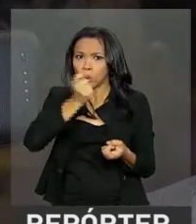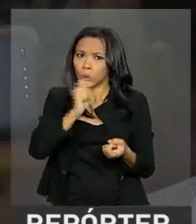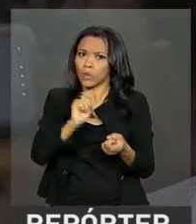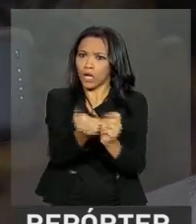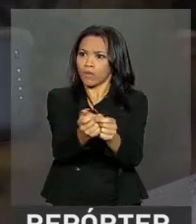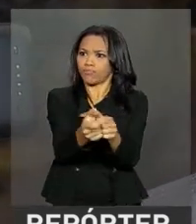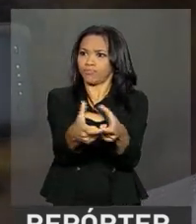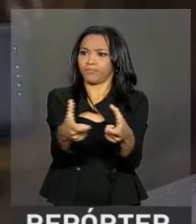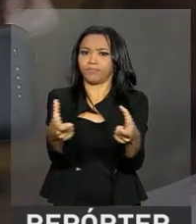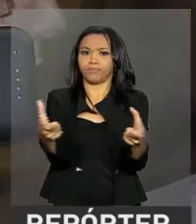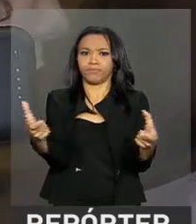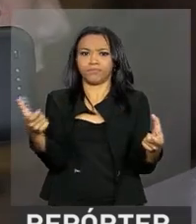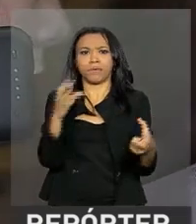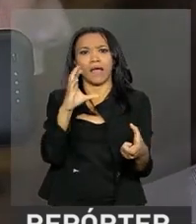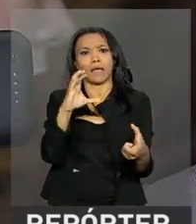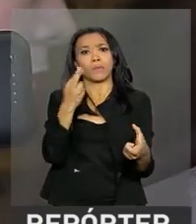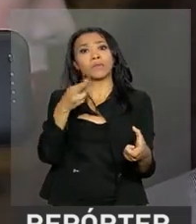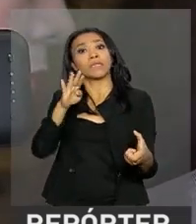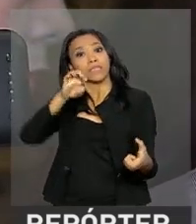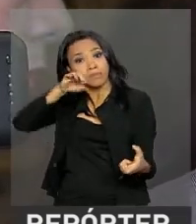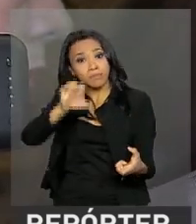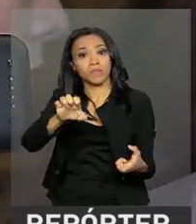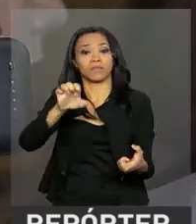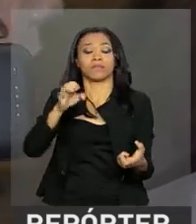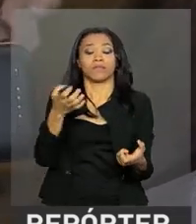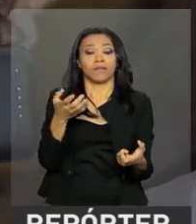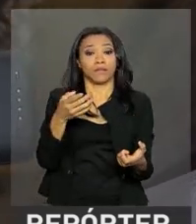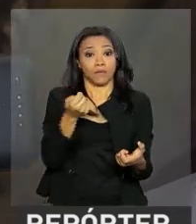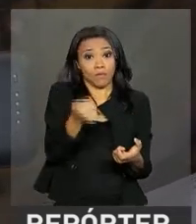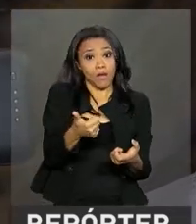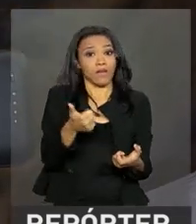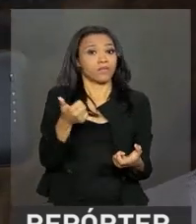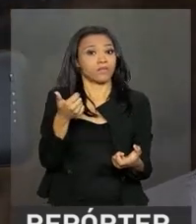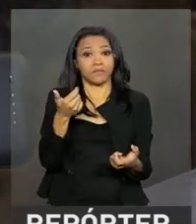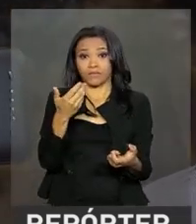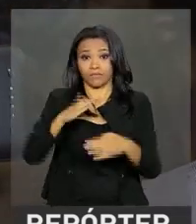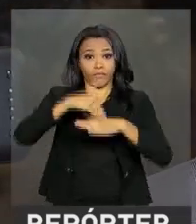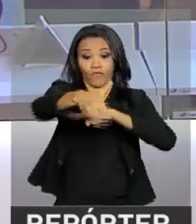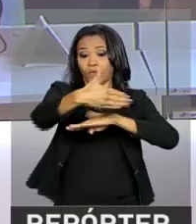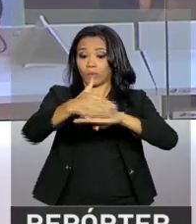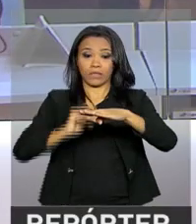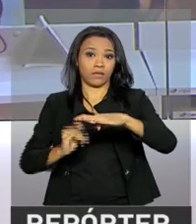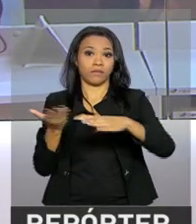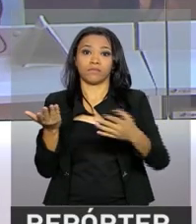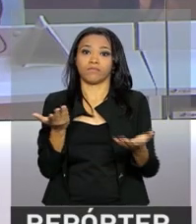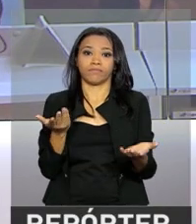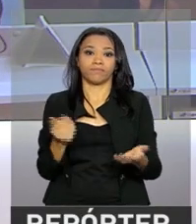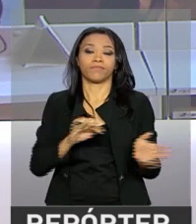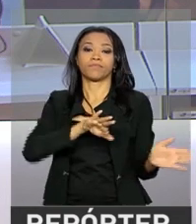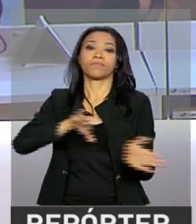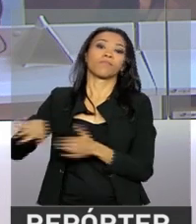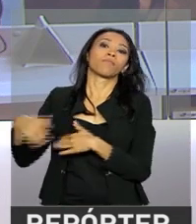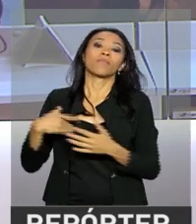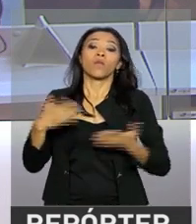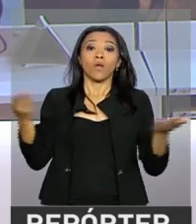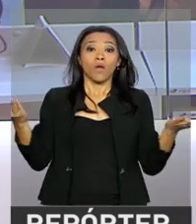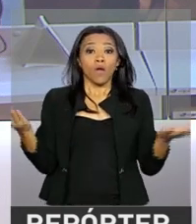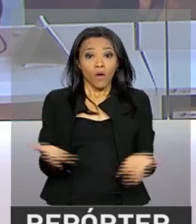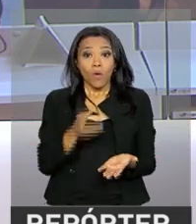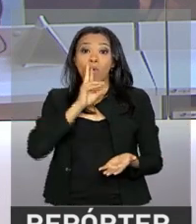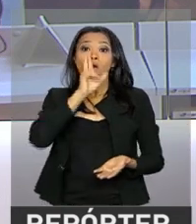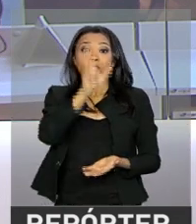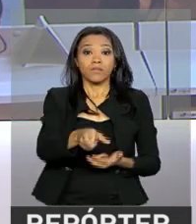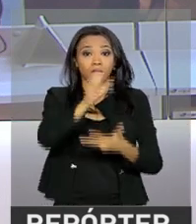de armas e drogas que entram quase que livremente pelas nossas fronteiras. O resultado do Enem será